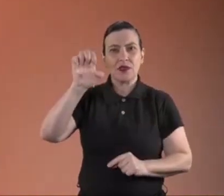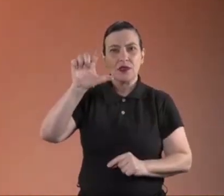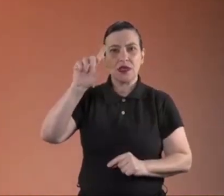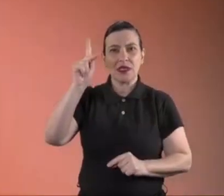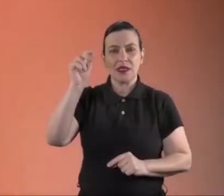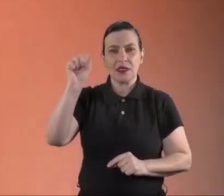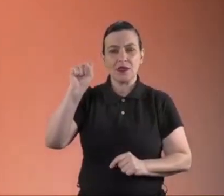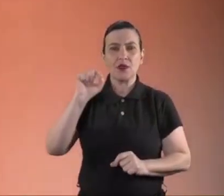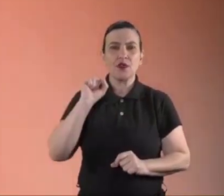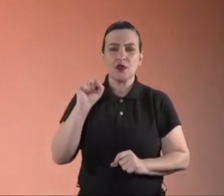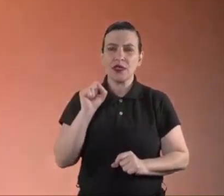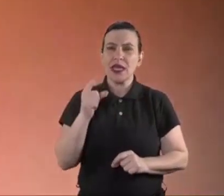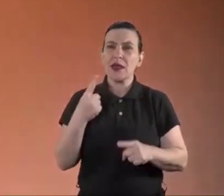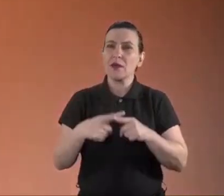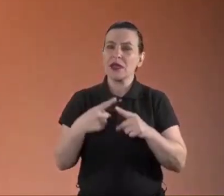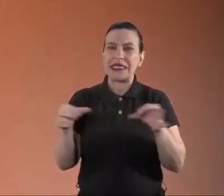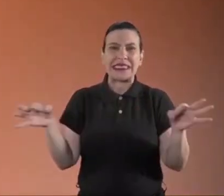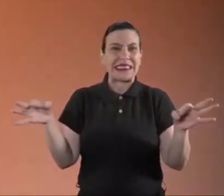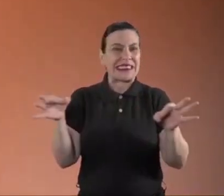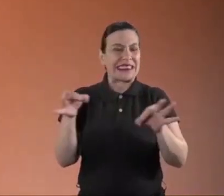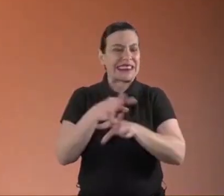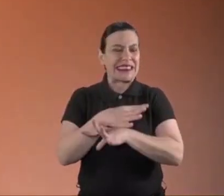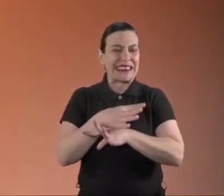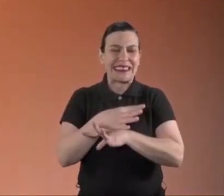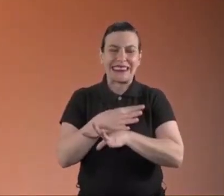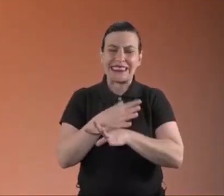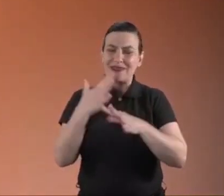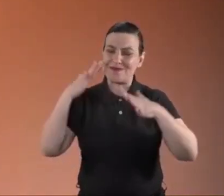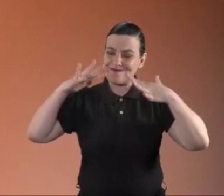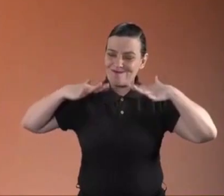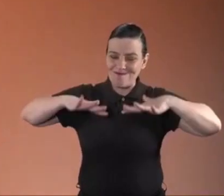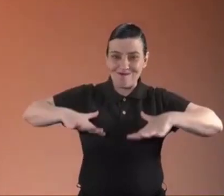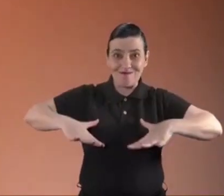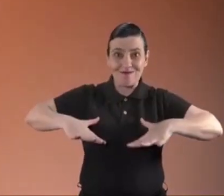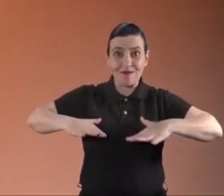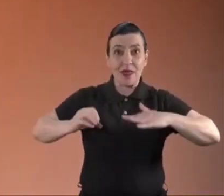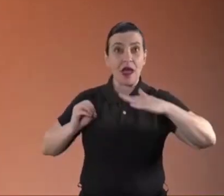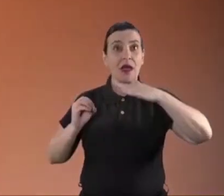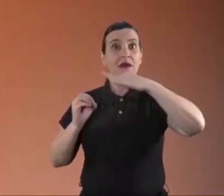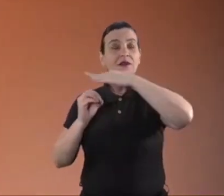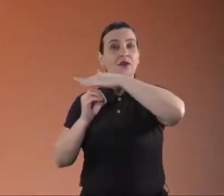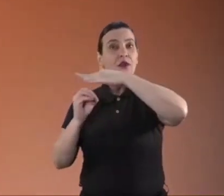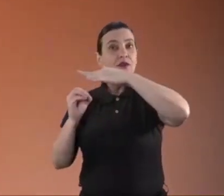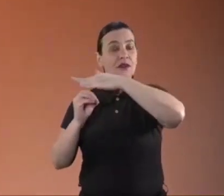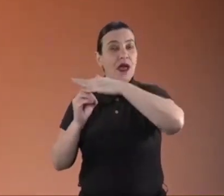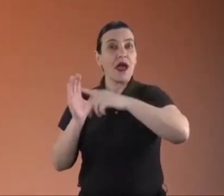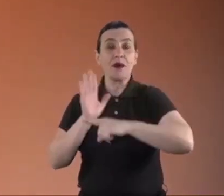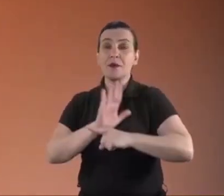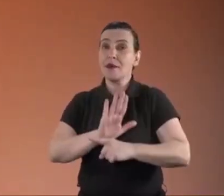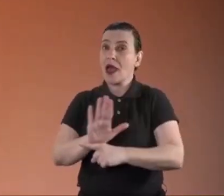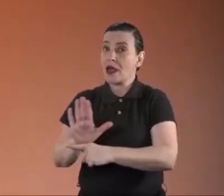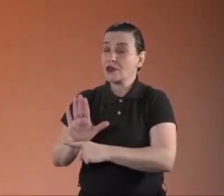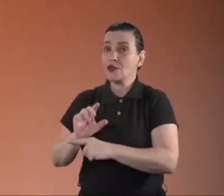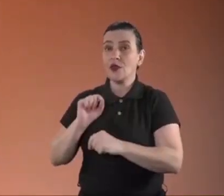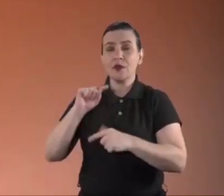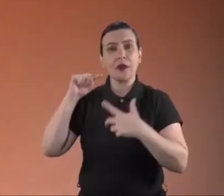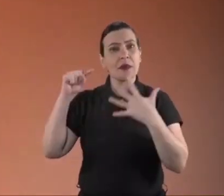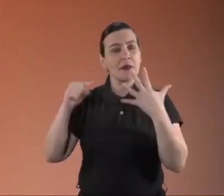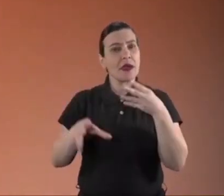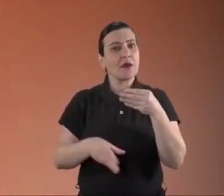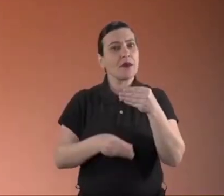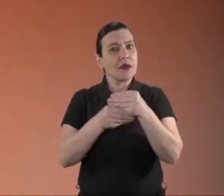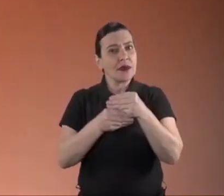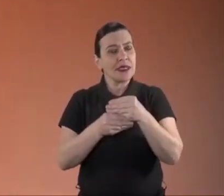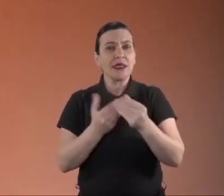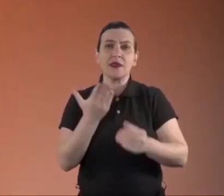estava assim, terrivelmente acabada. E a dōTERRA entra na minha vida para completar tudo que eu tenho feito através